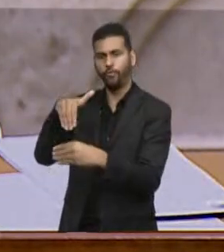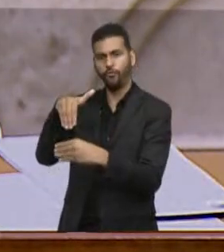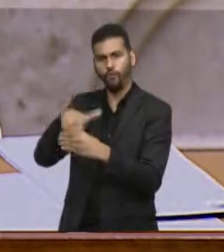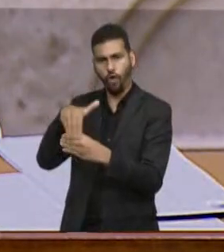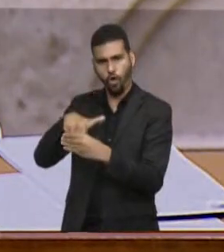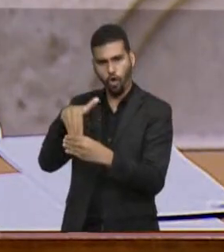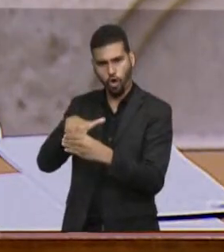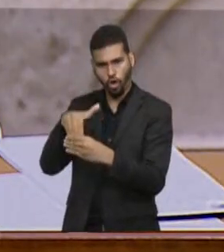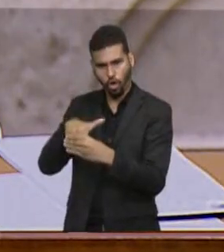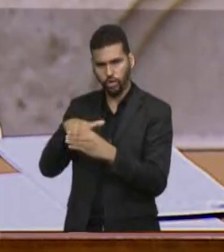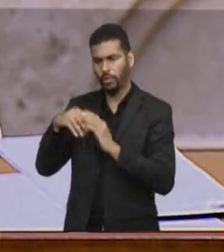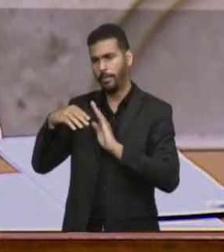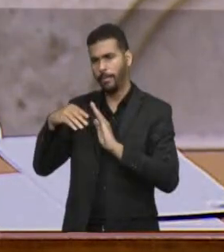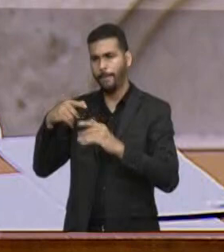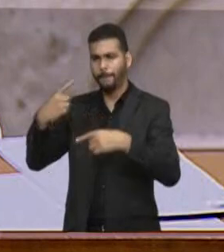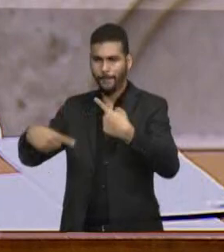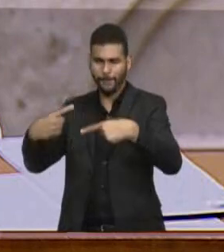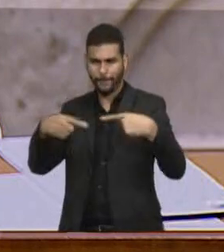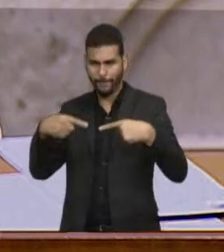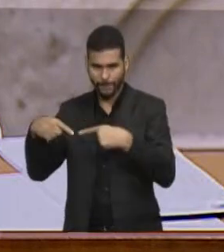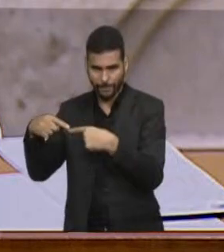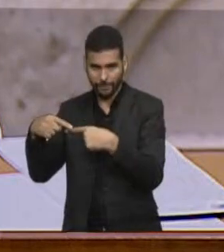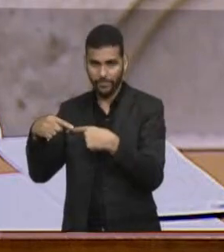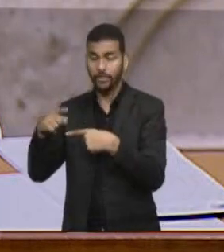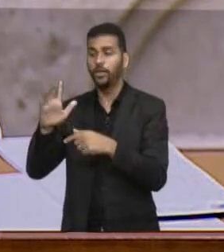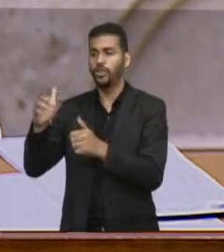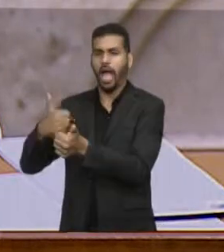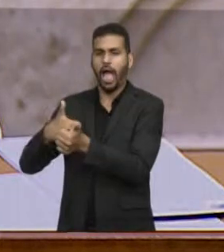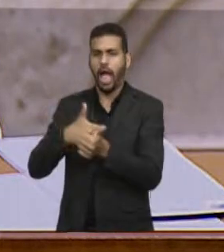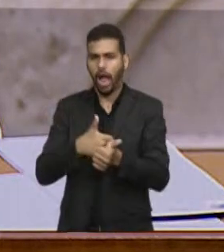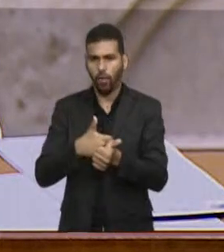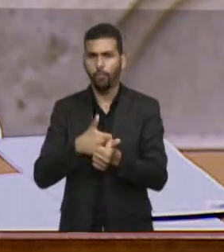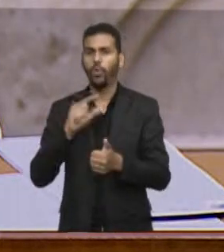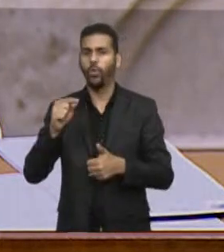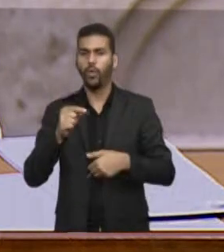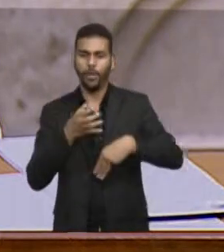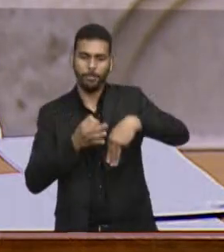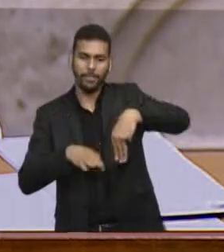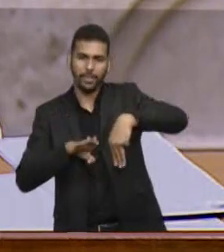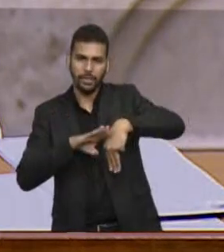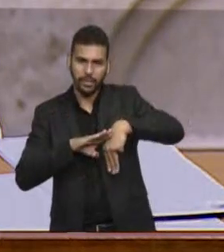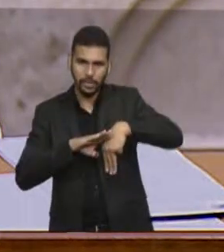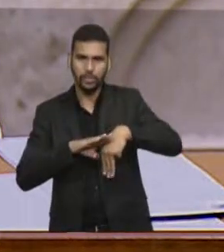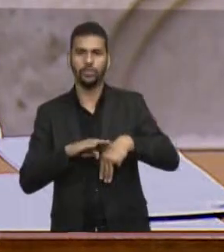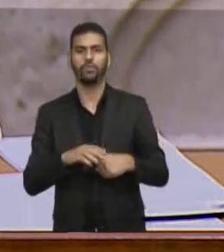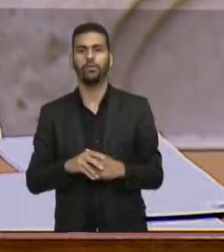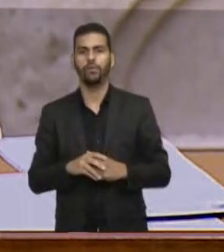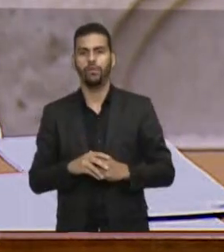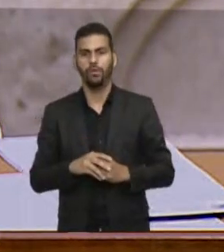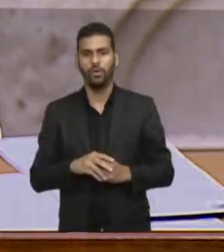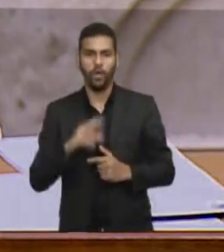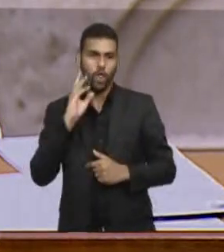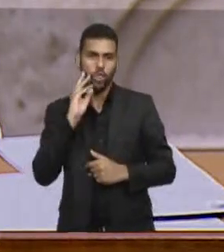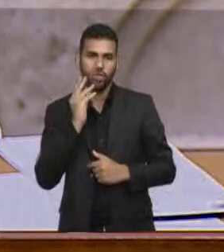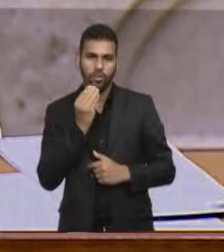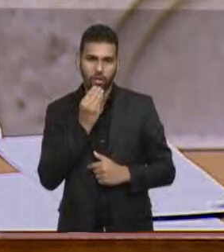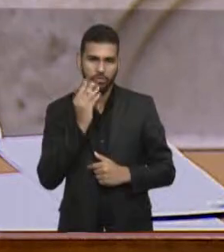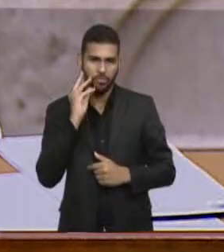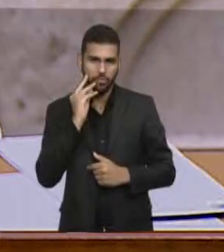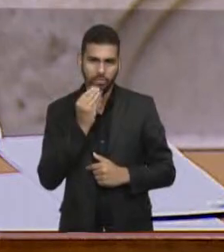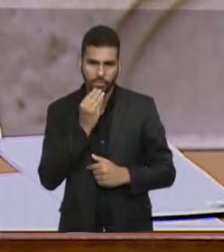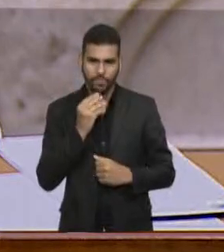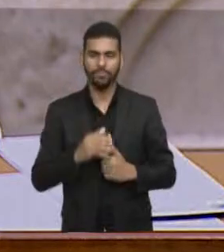já foi vejo aqui acompanhado pelo Ministro Dias sofre mas na sequência